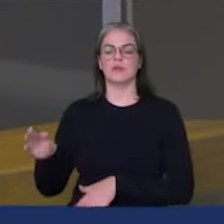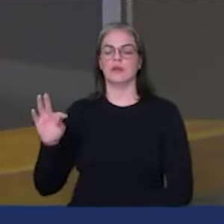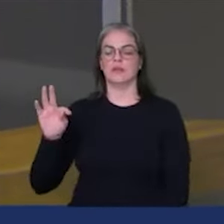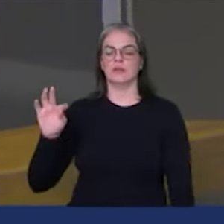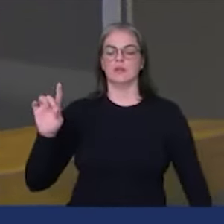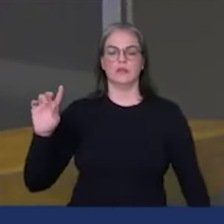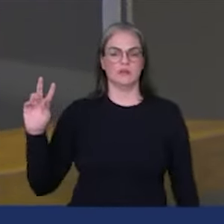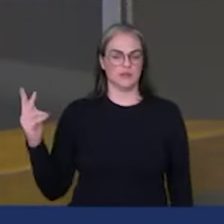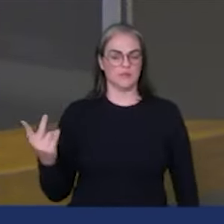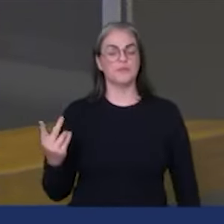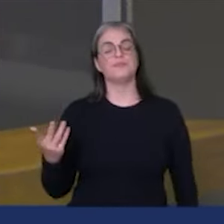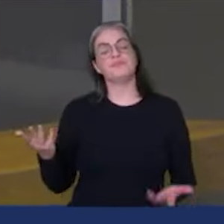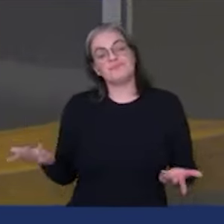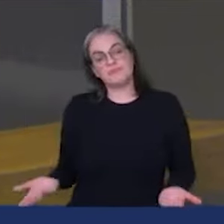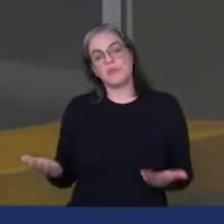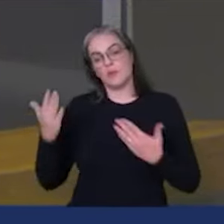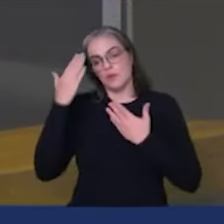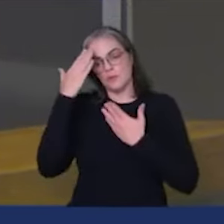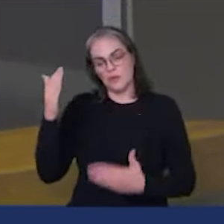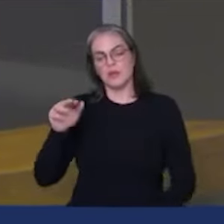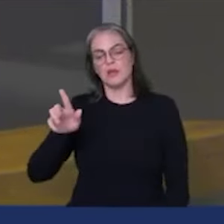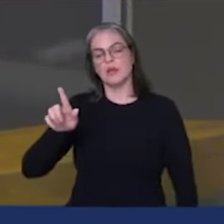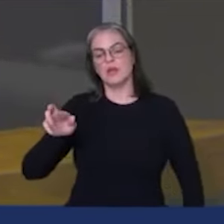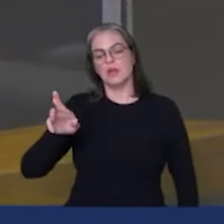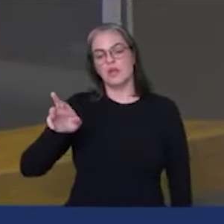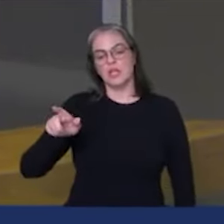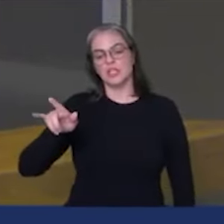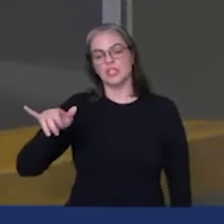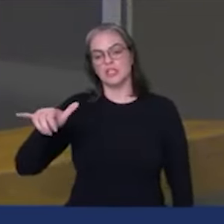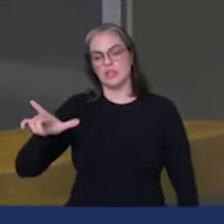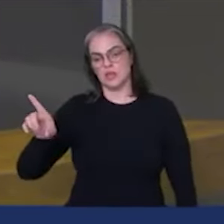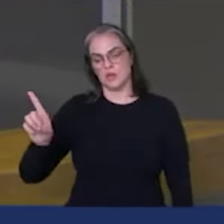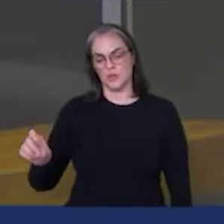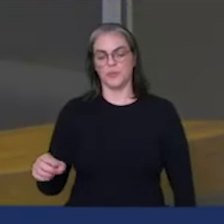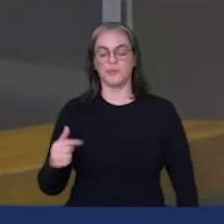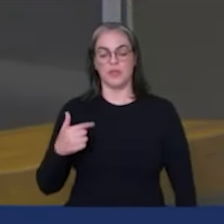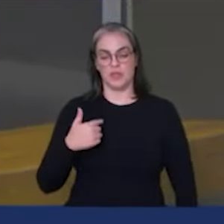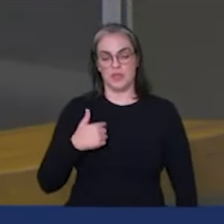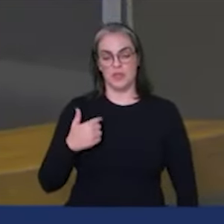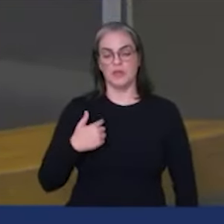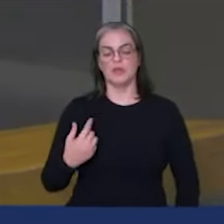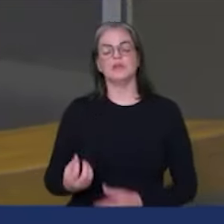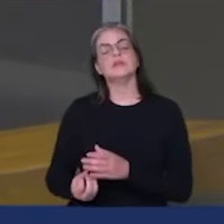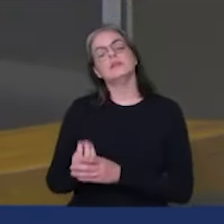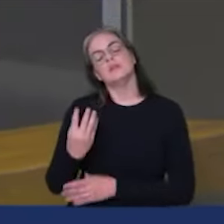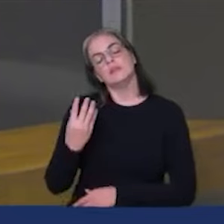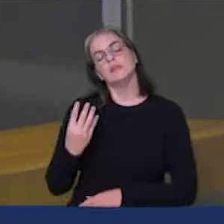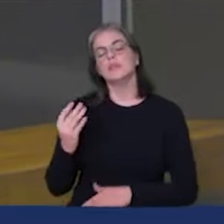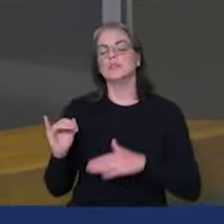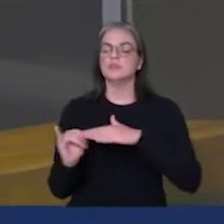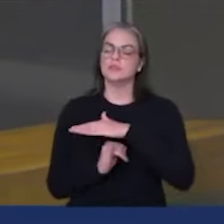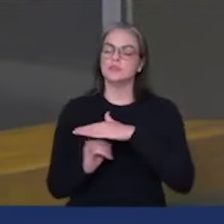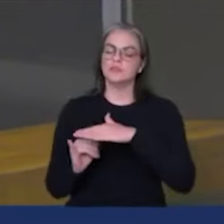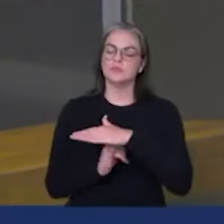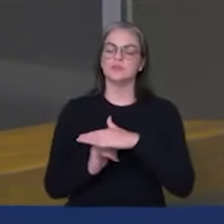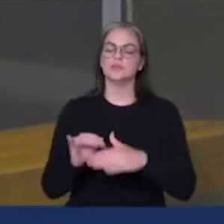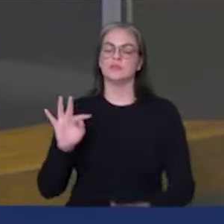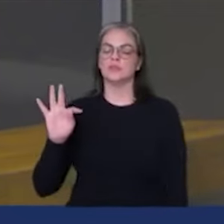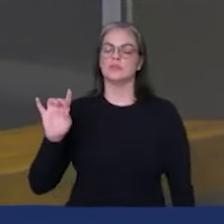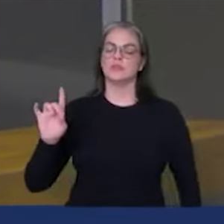foi quem tornou este evento possível. Meu nome é Yuri Maia, criador do Instituto TDAH Descomplicado, fundado em